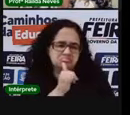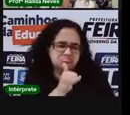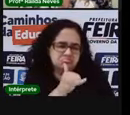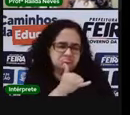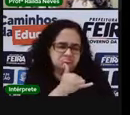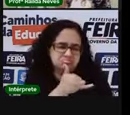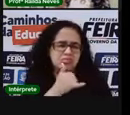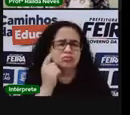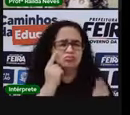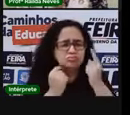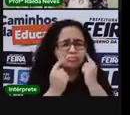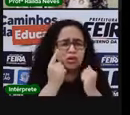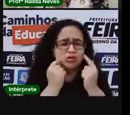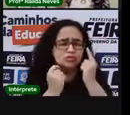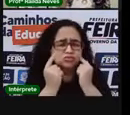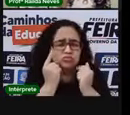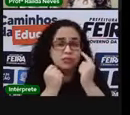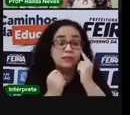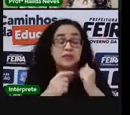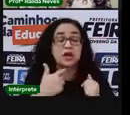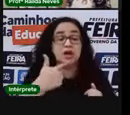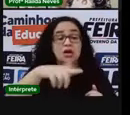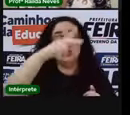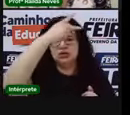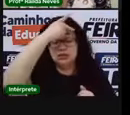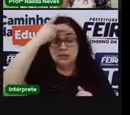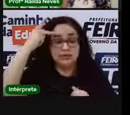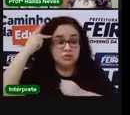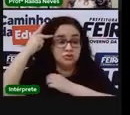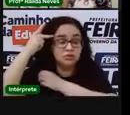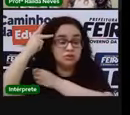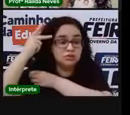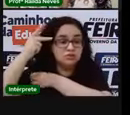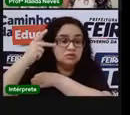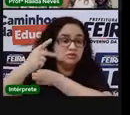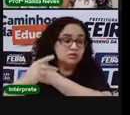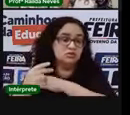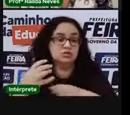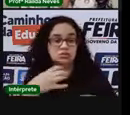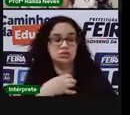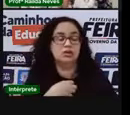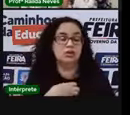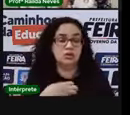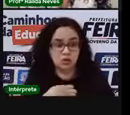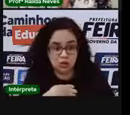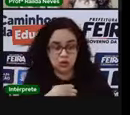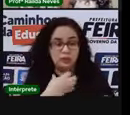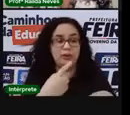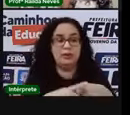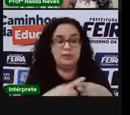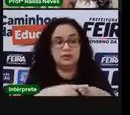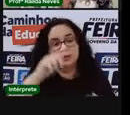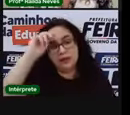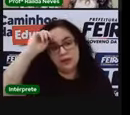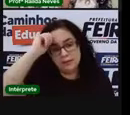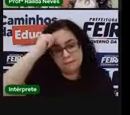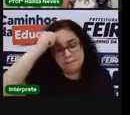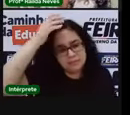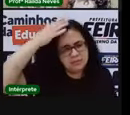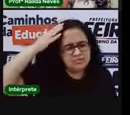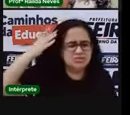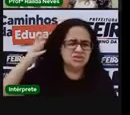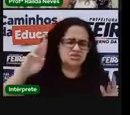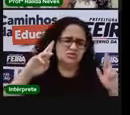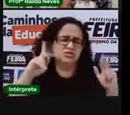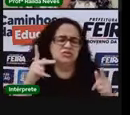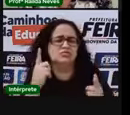chorou muito. E a outra pessoa que sentiu a dor também no lugar dela, porque também é negra, porque tinha aquele cabelo diferente, chorou